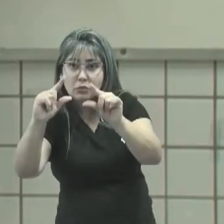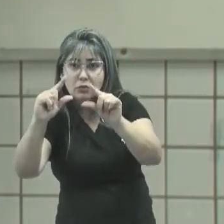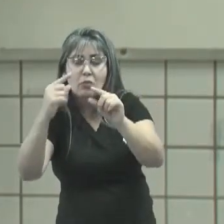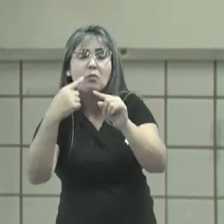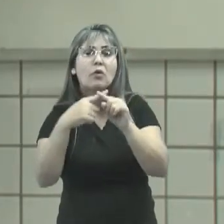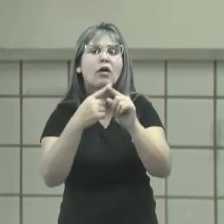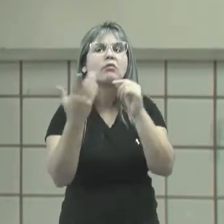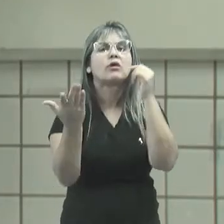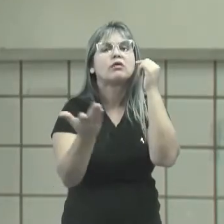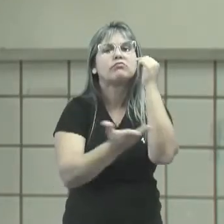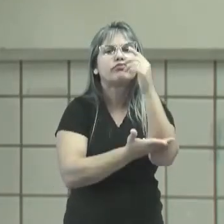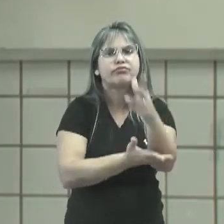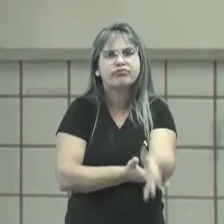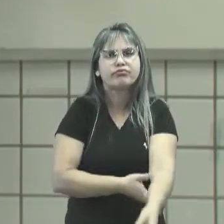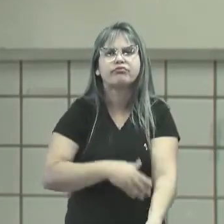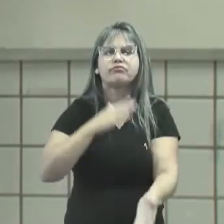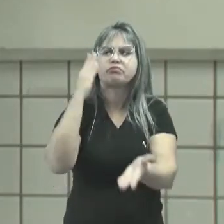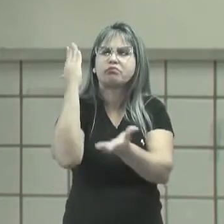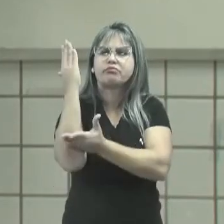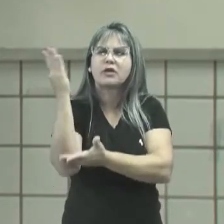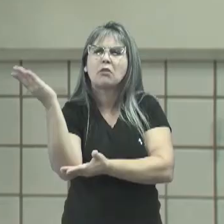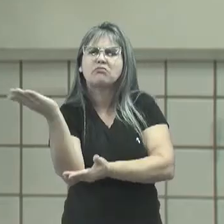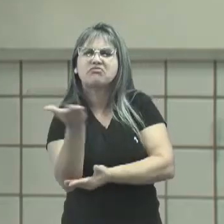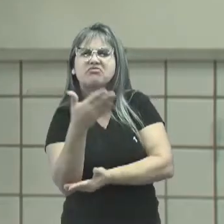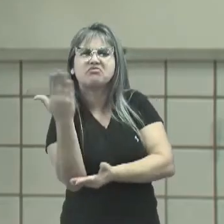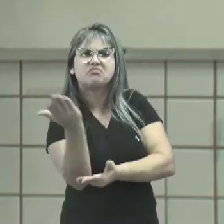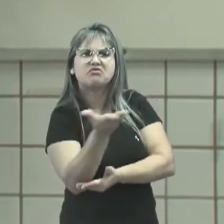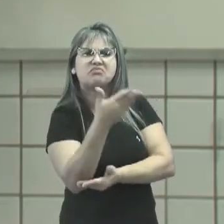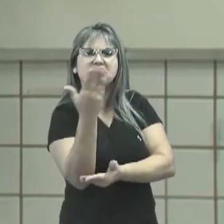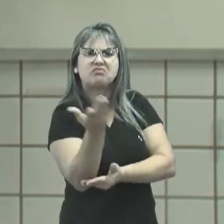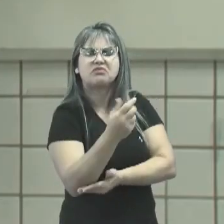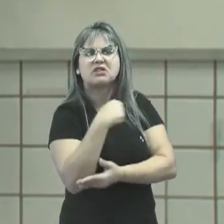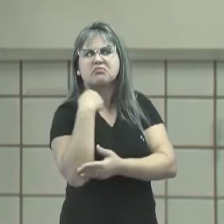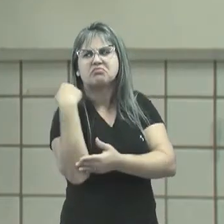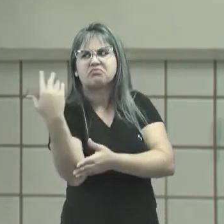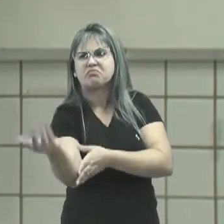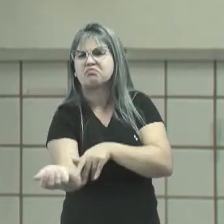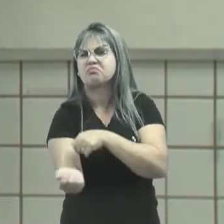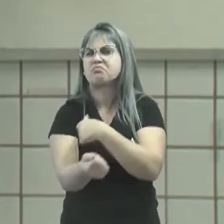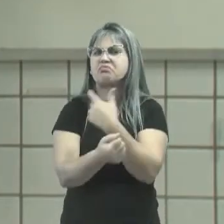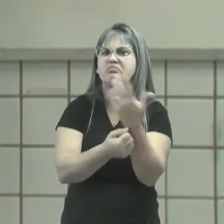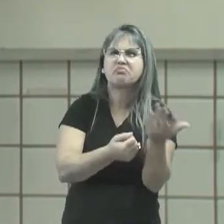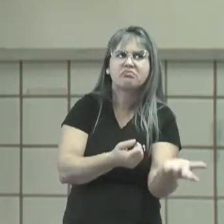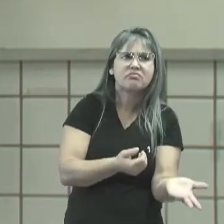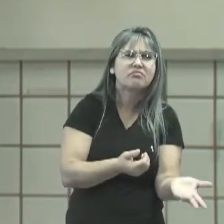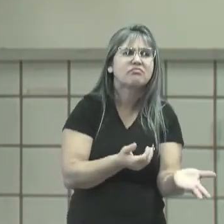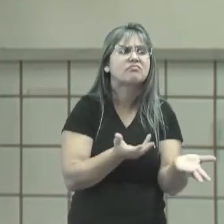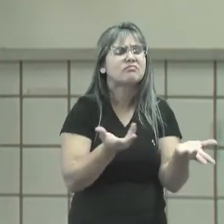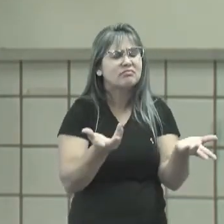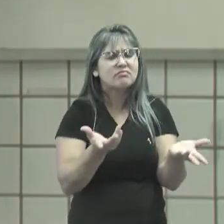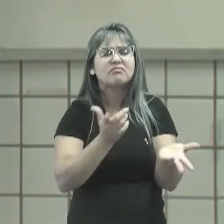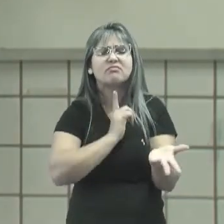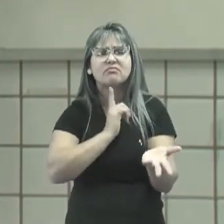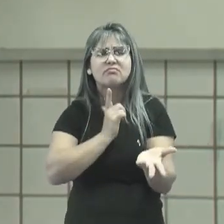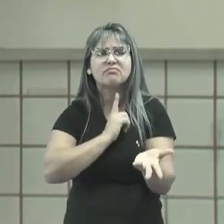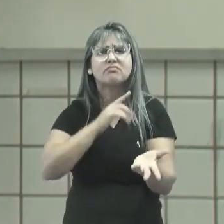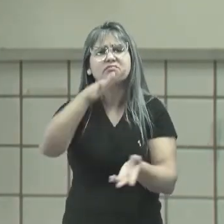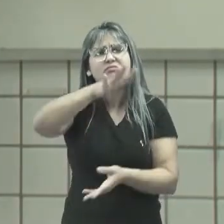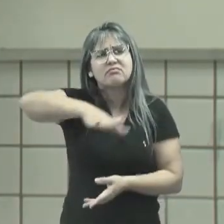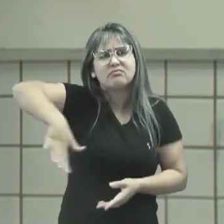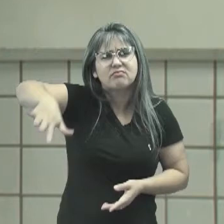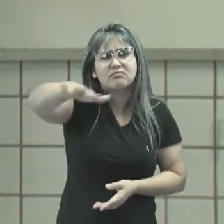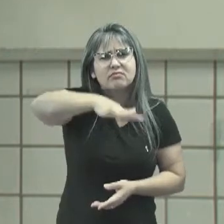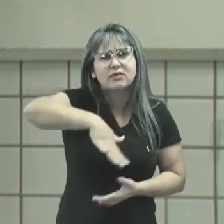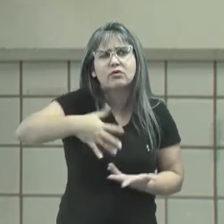desmatamento, essa destruição dos ambientes naturais, ela vem ocorrendo aqui em todas as regiões, principalmente na região litorânea,